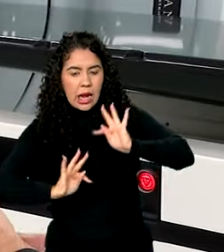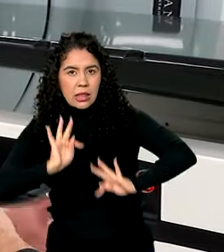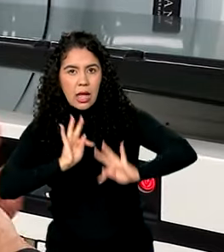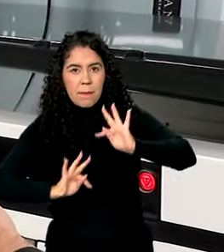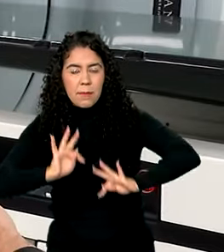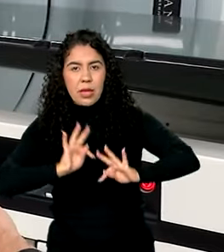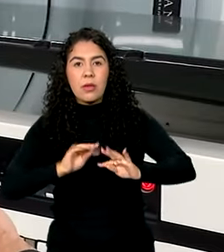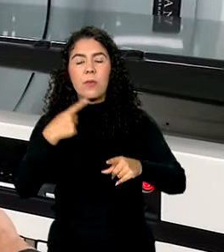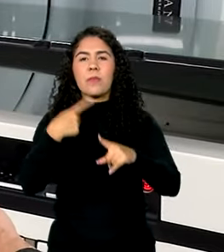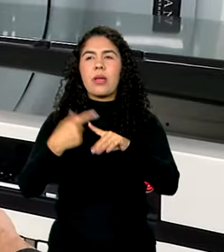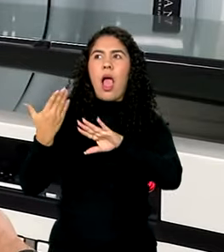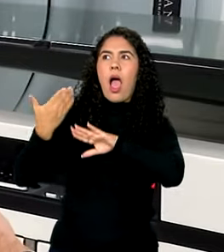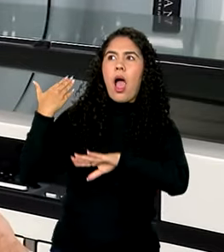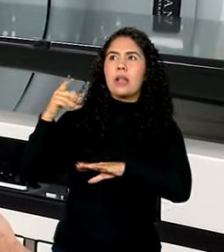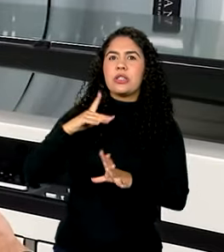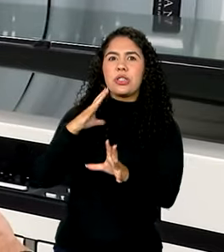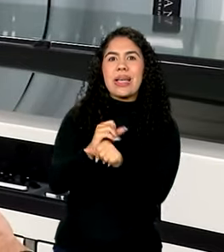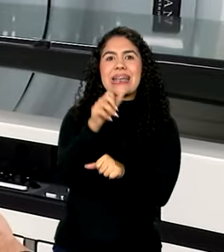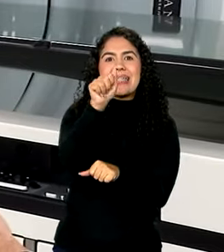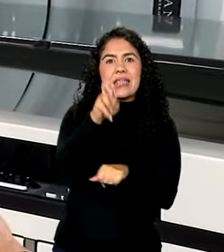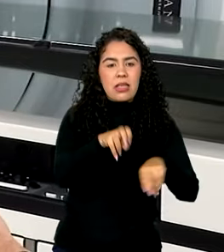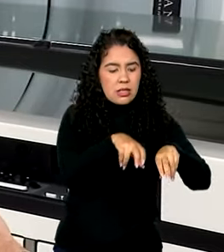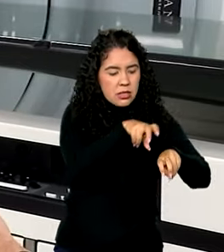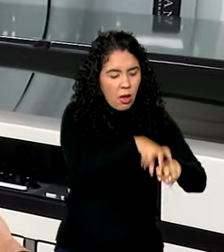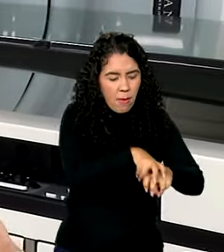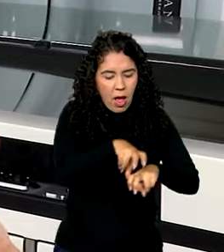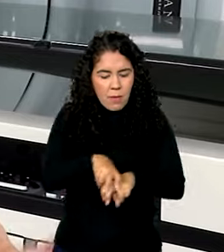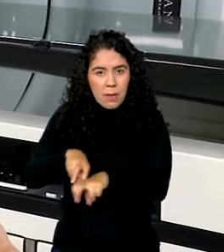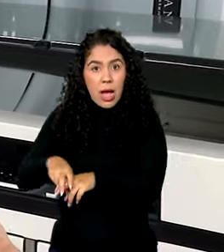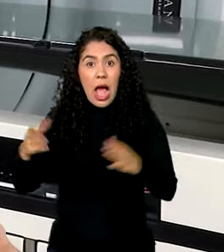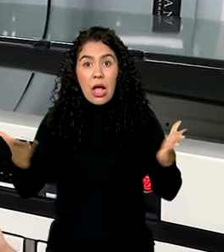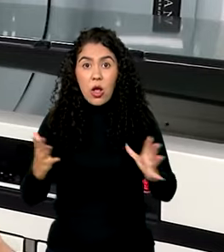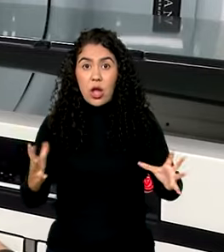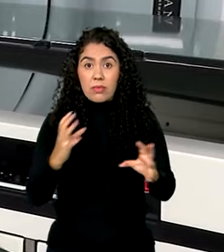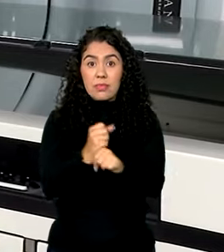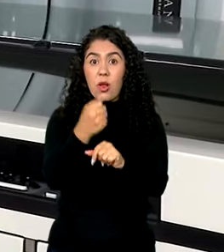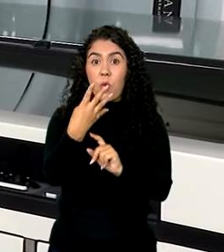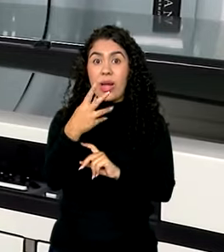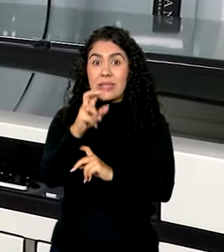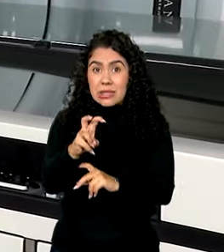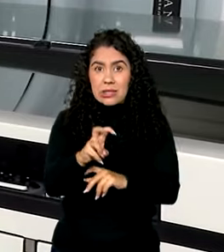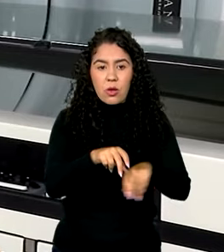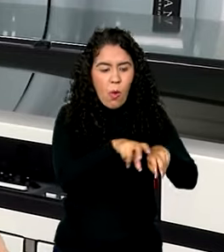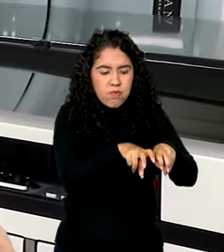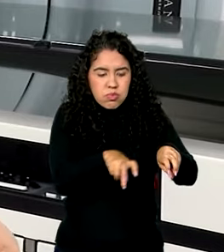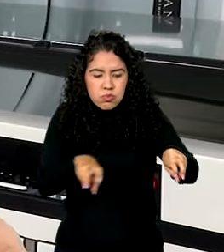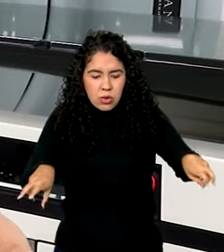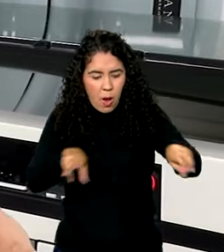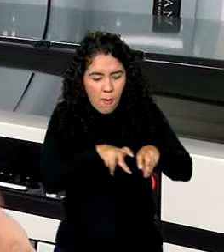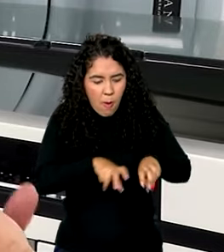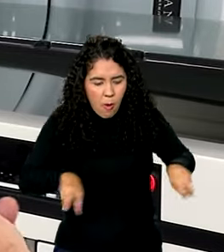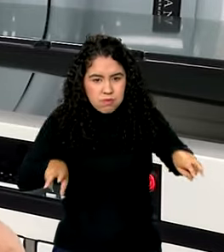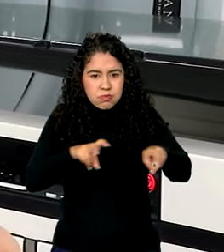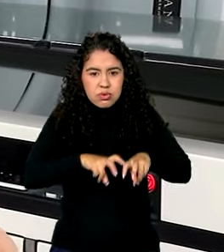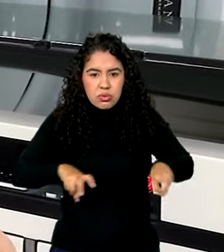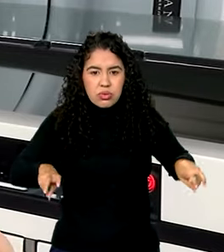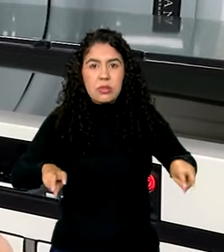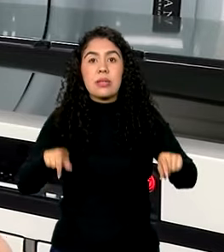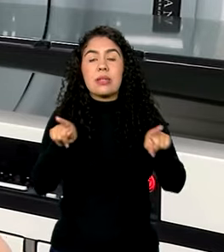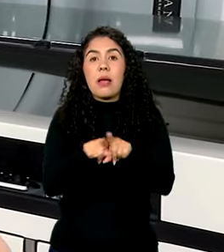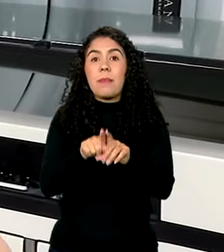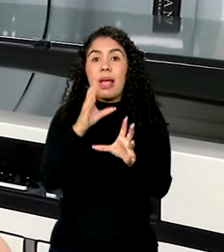poltrona vamos passar a ter 45 poltronas Nós também vamos aumentar de 30